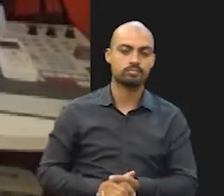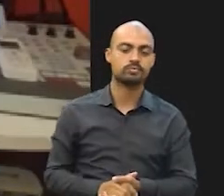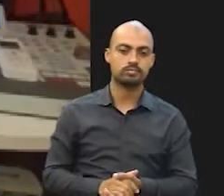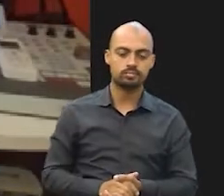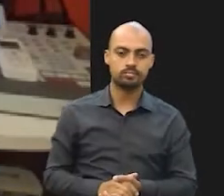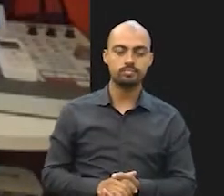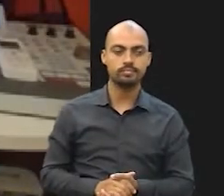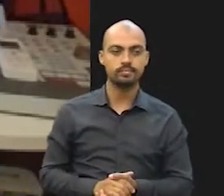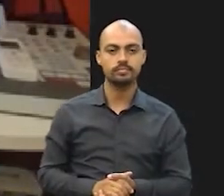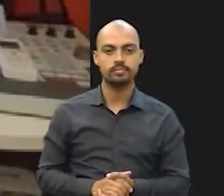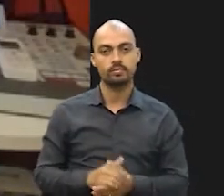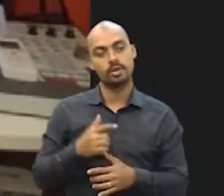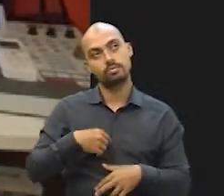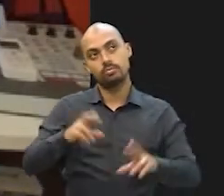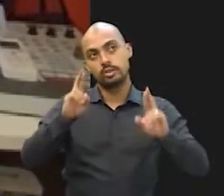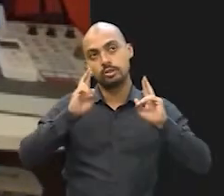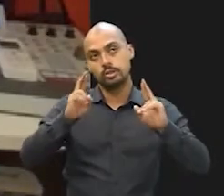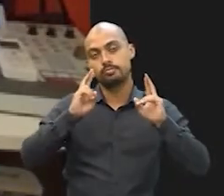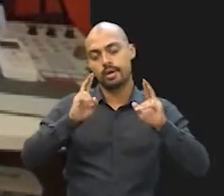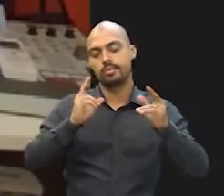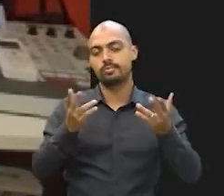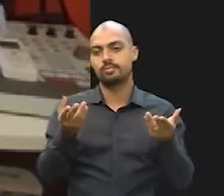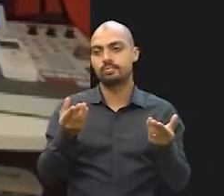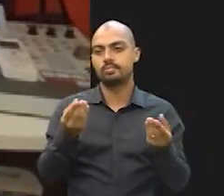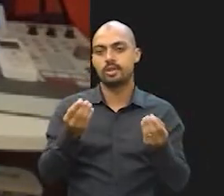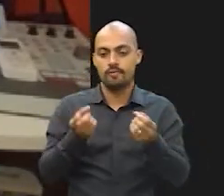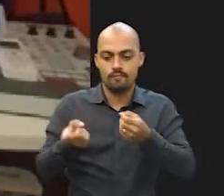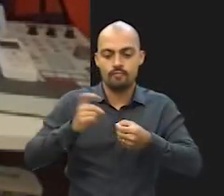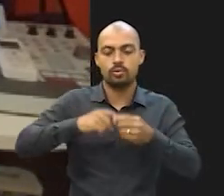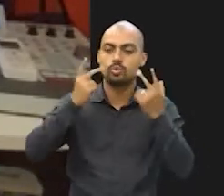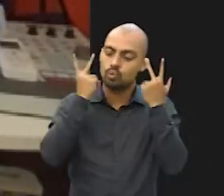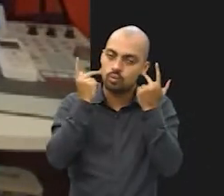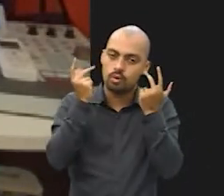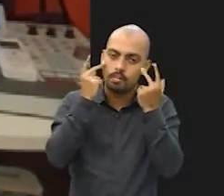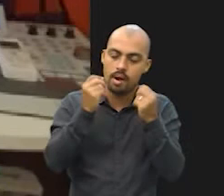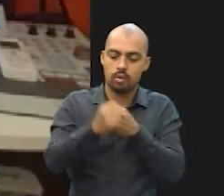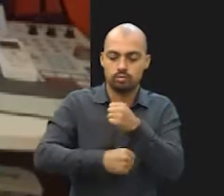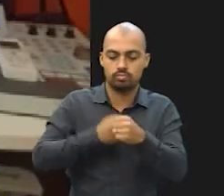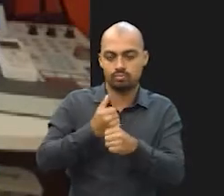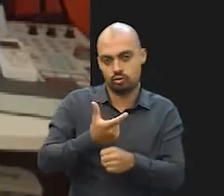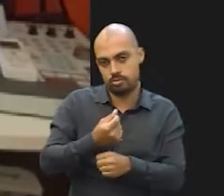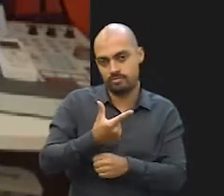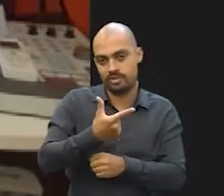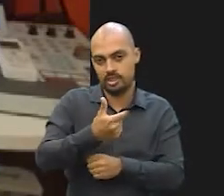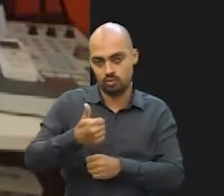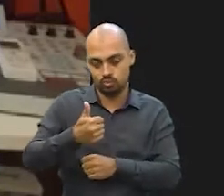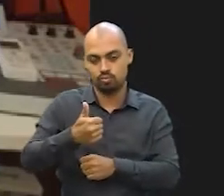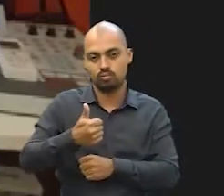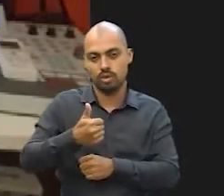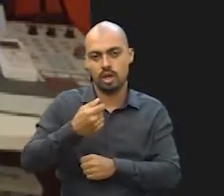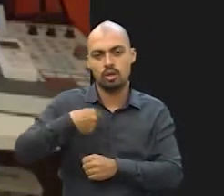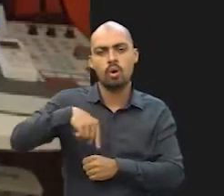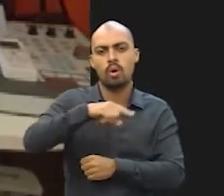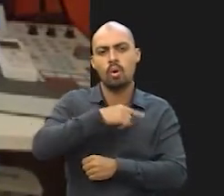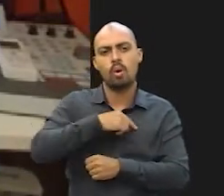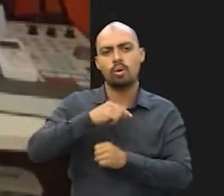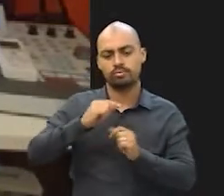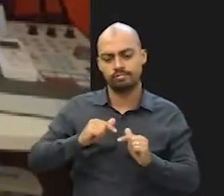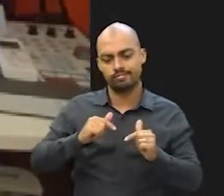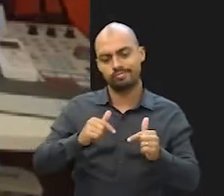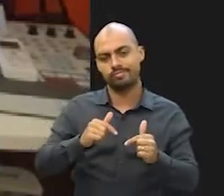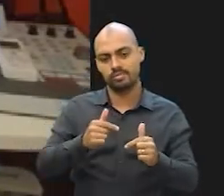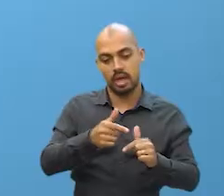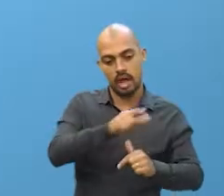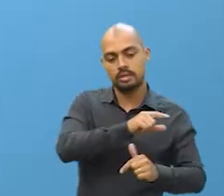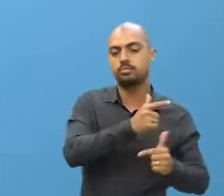E eu espero que isso retorne a uma normalidade aí em 2021. E a gente ainda passa por um cenário bastante